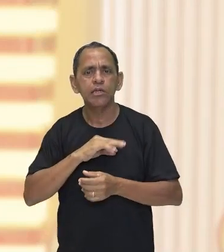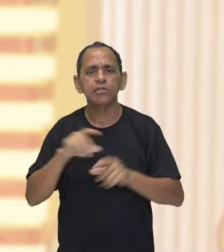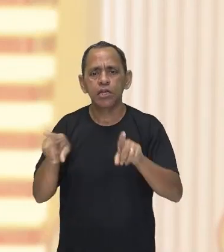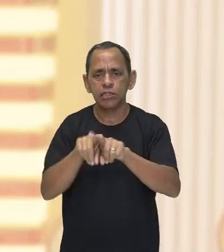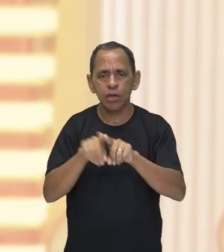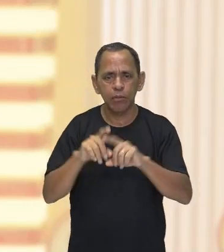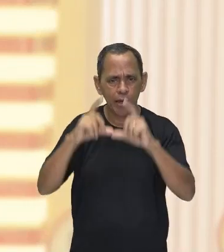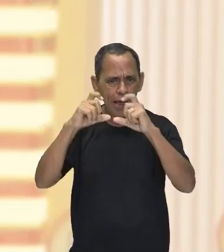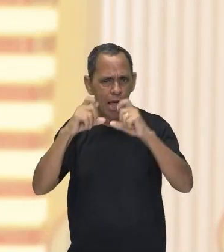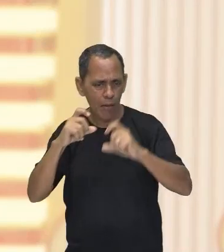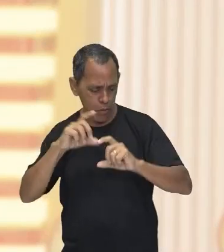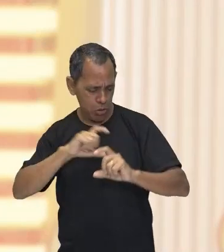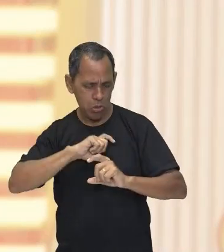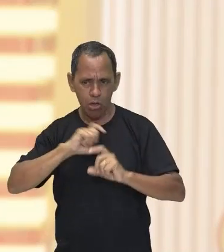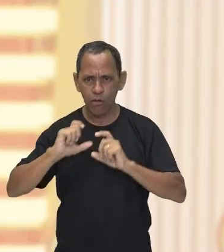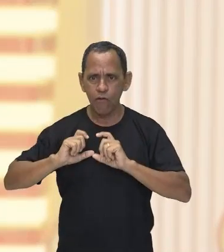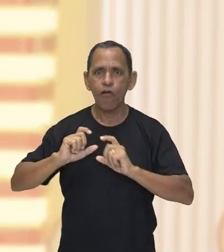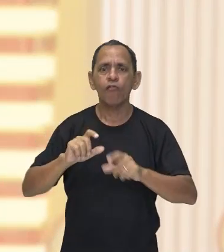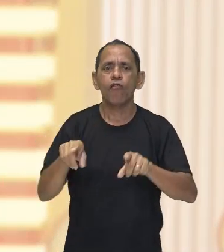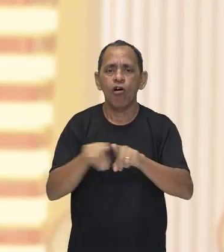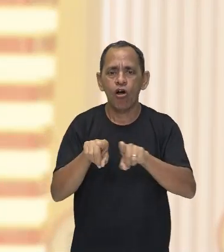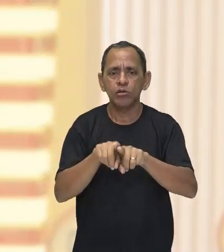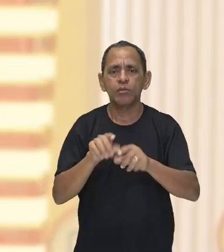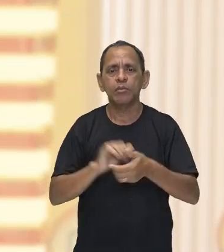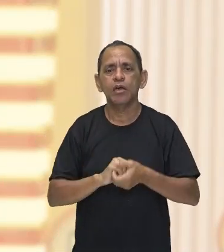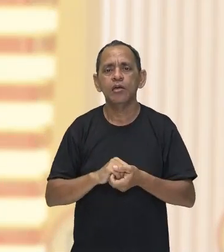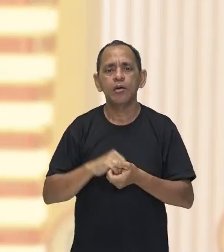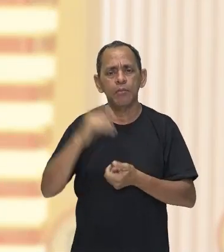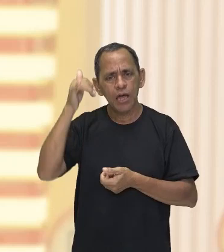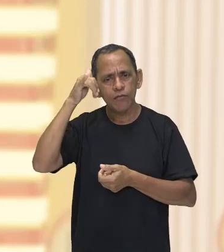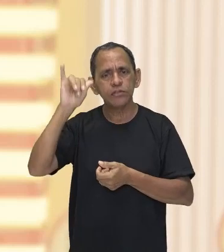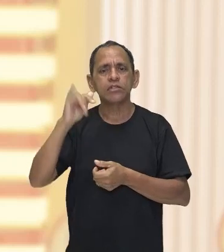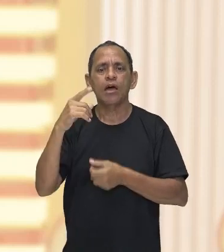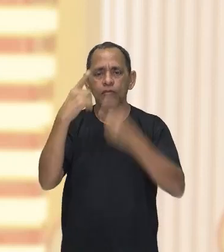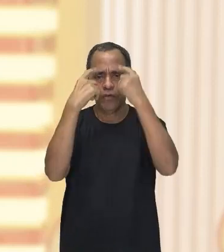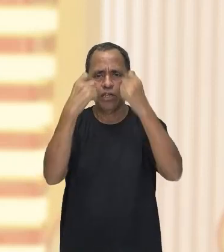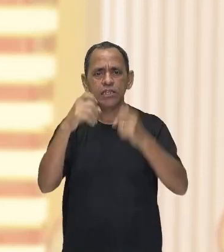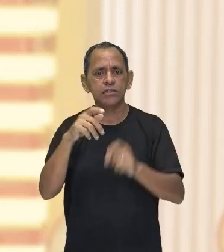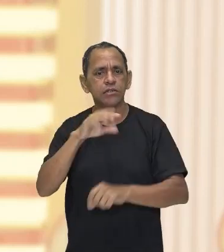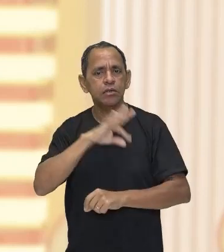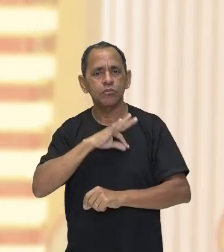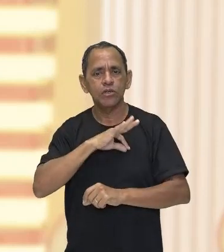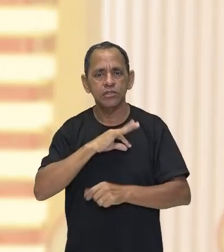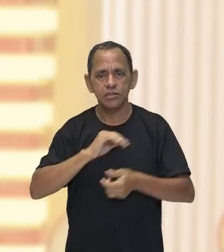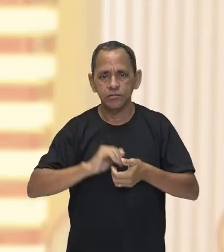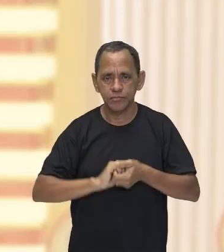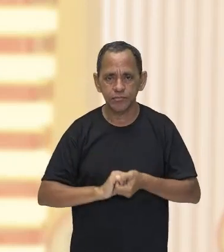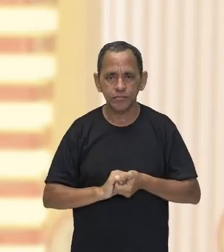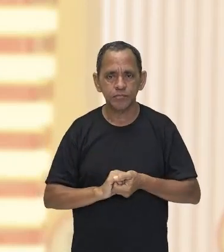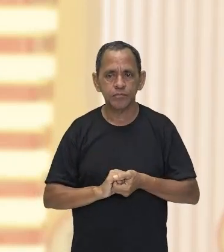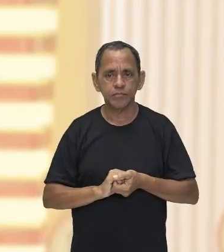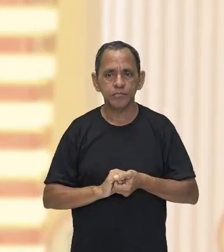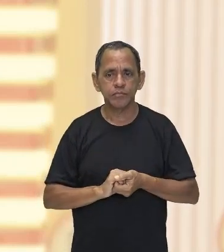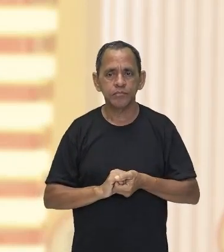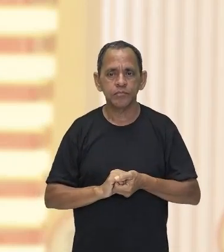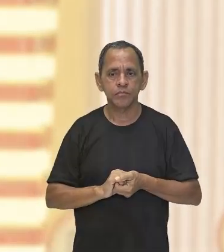para evitar, não é mesmo, a violência então policial. E aí faço, né, novamente aí para vocês, passo então